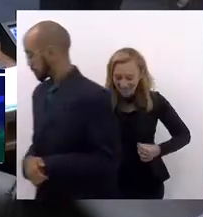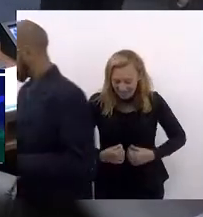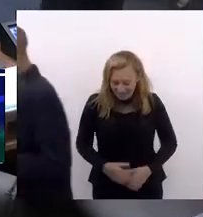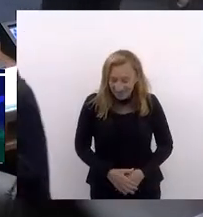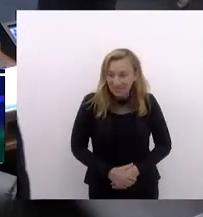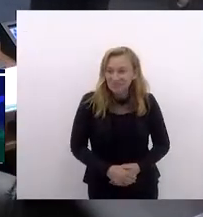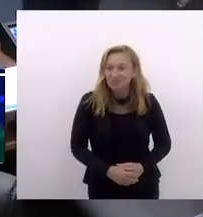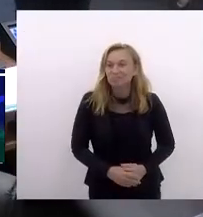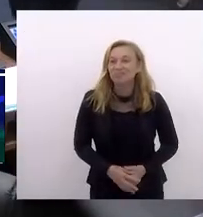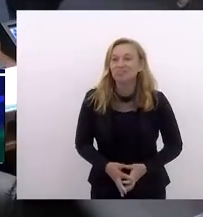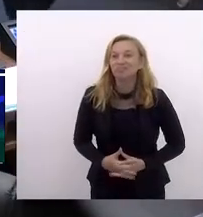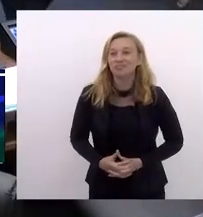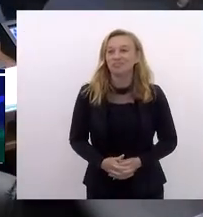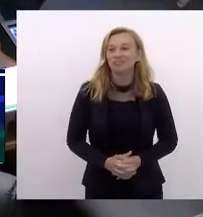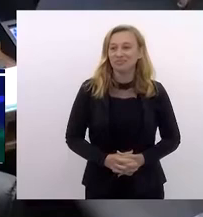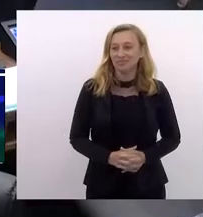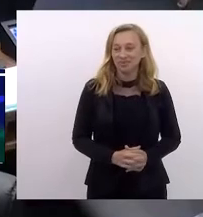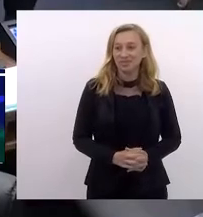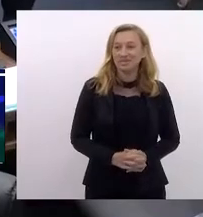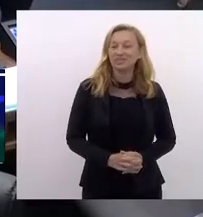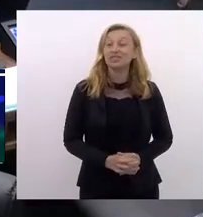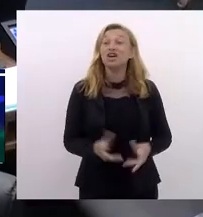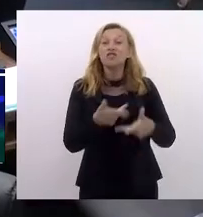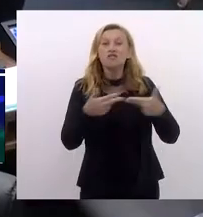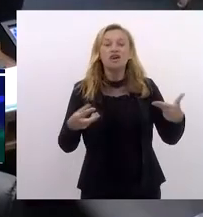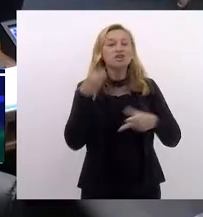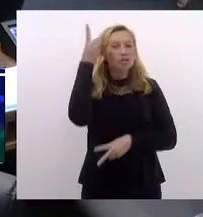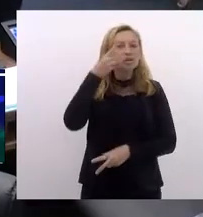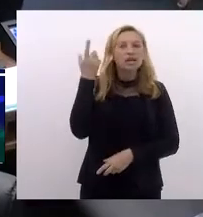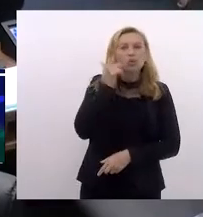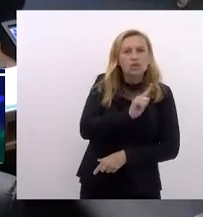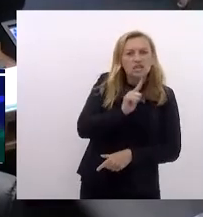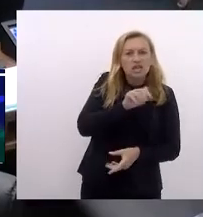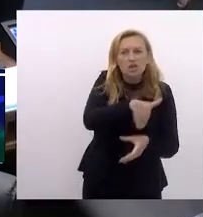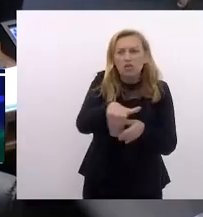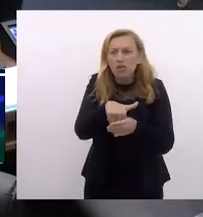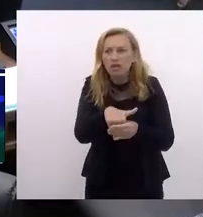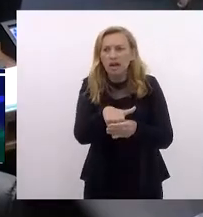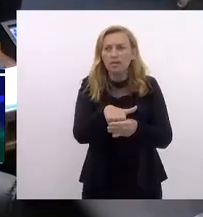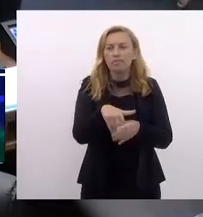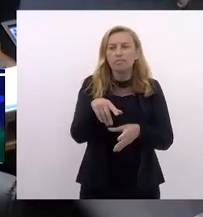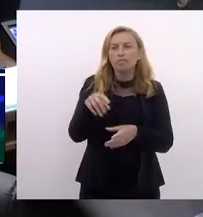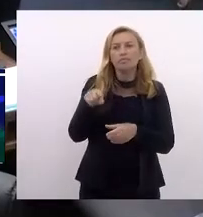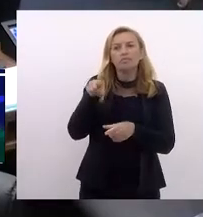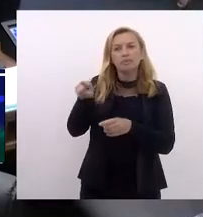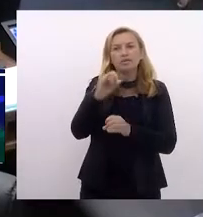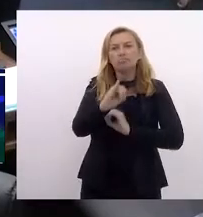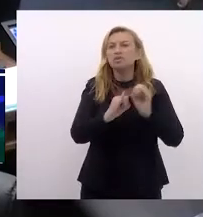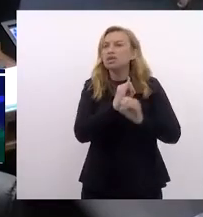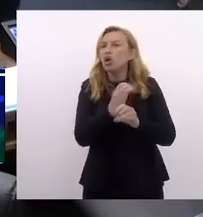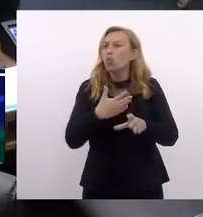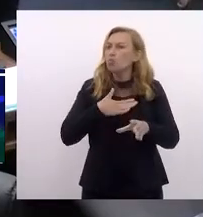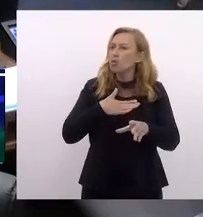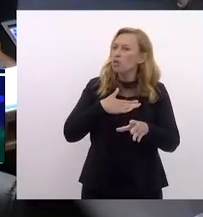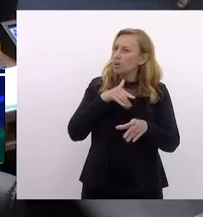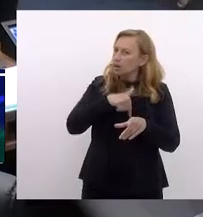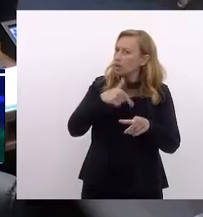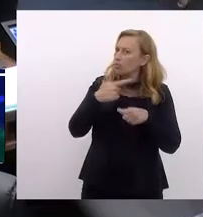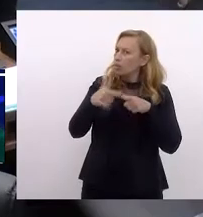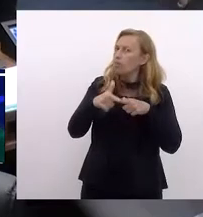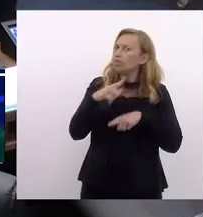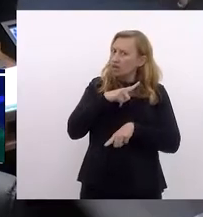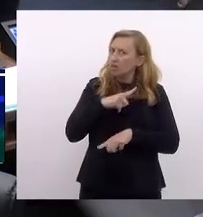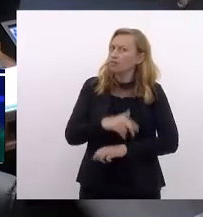sistema Há muitos deputados conseguiram votar pelos pelo terminal e o meu aqui deu problema